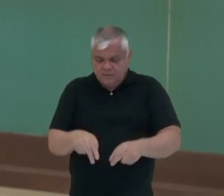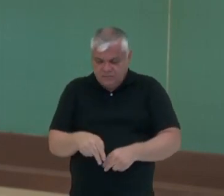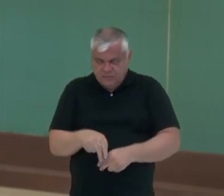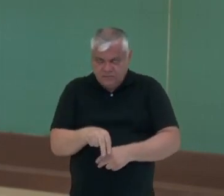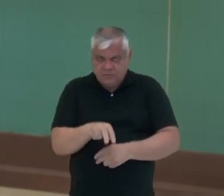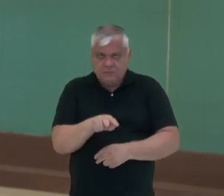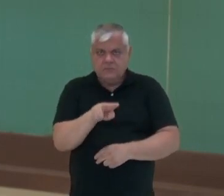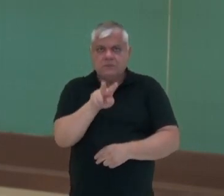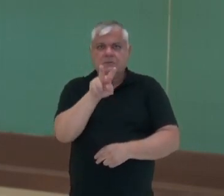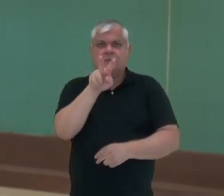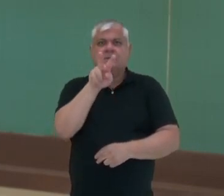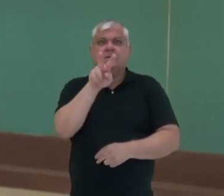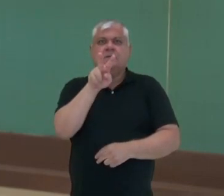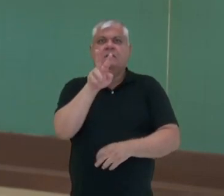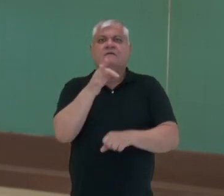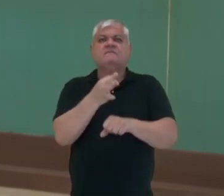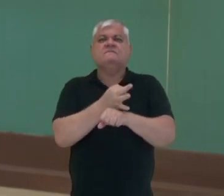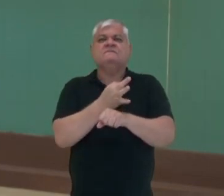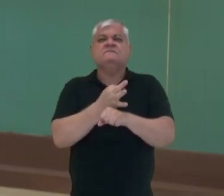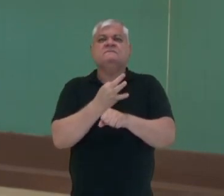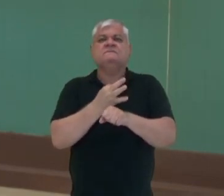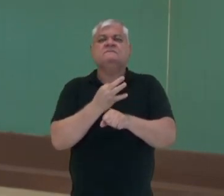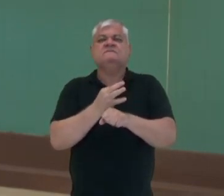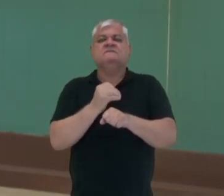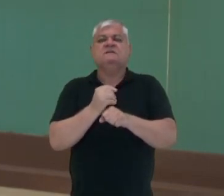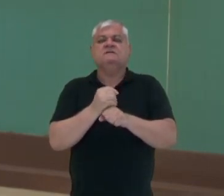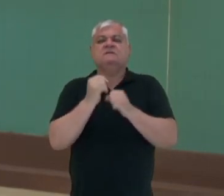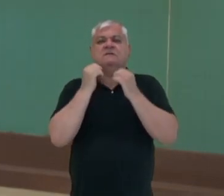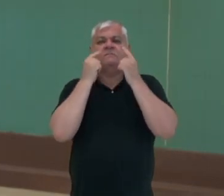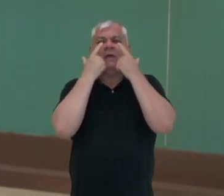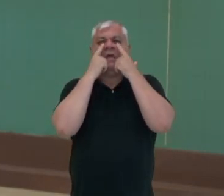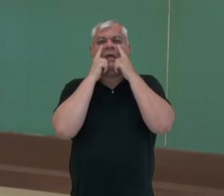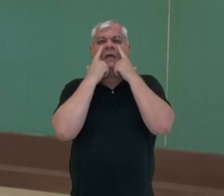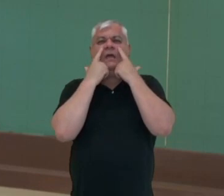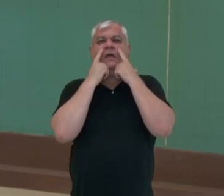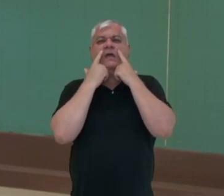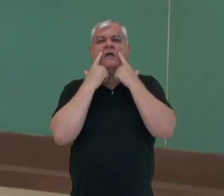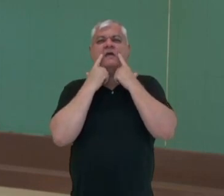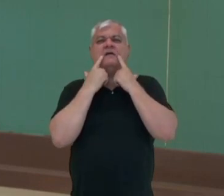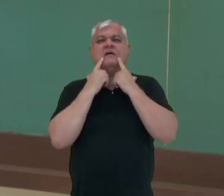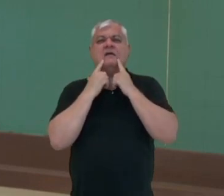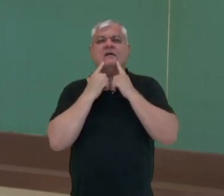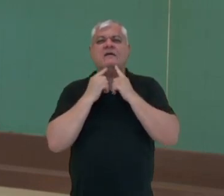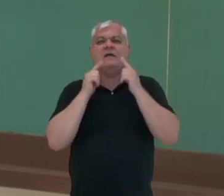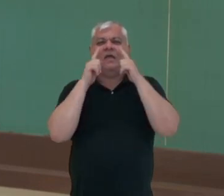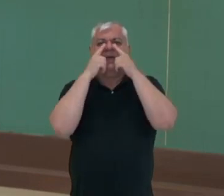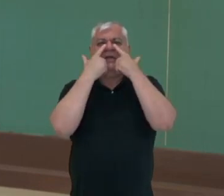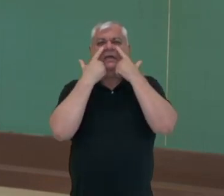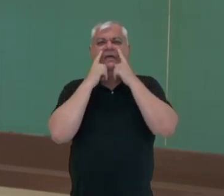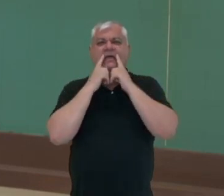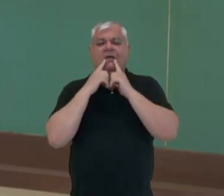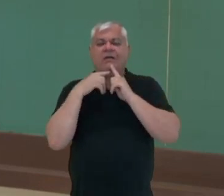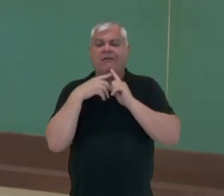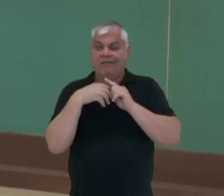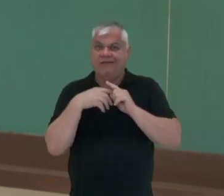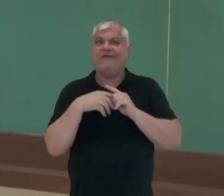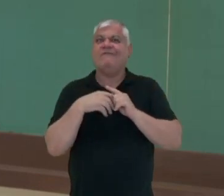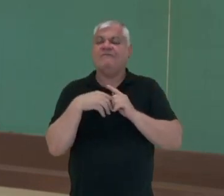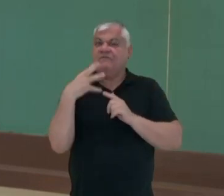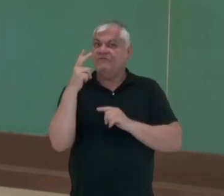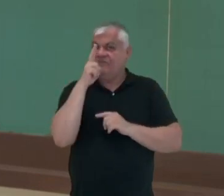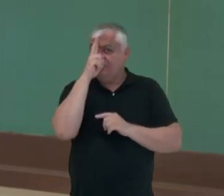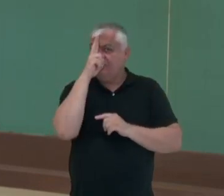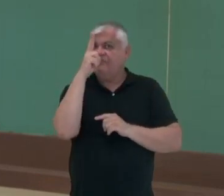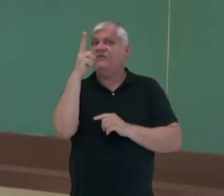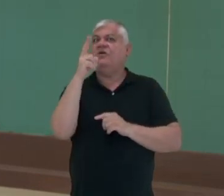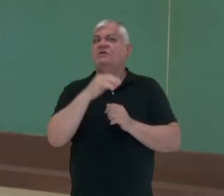ela não aguentou, vocês podem ver no YouTube, ela não aguentou e ela começou a chorar. Ela começou a chorar e isso foi um impacto muito grande. Tanto é que essa foi a